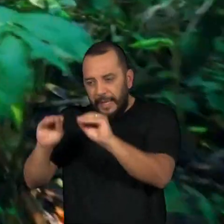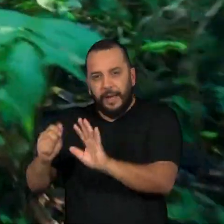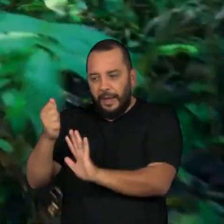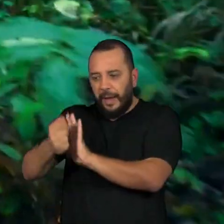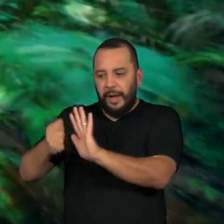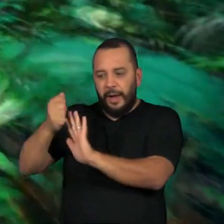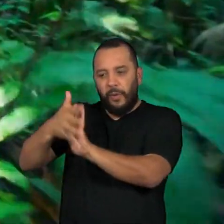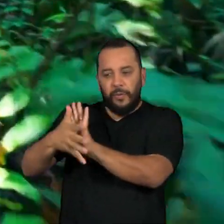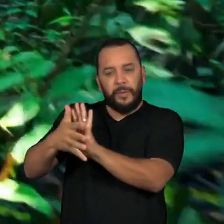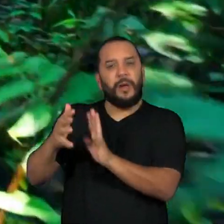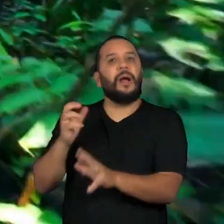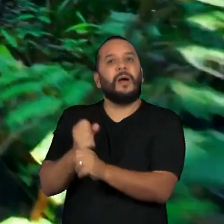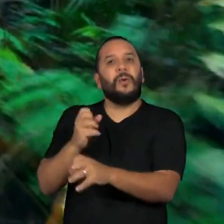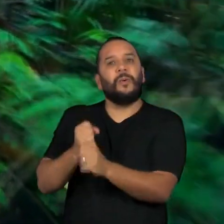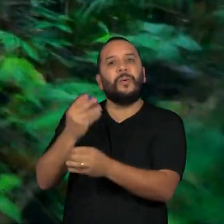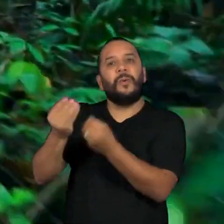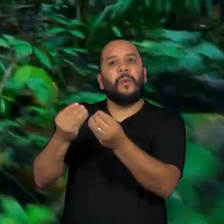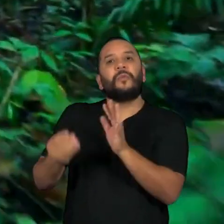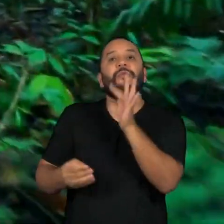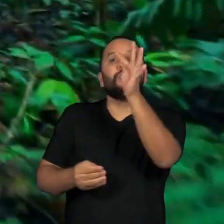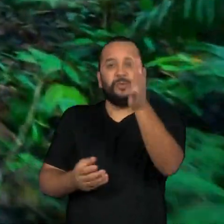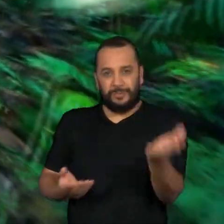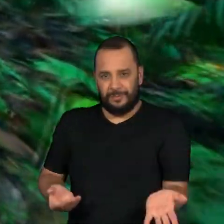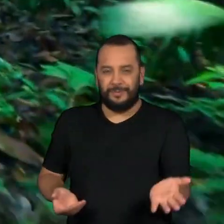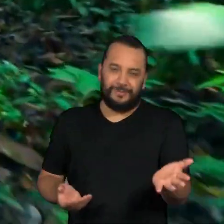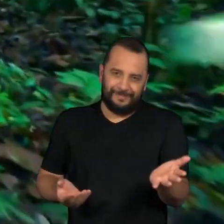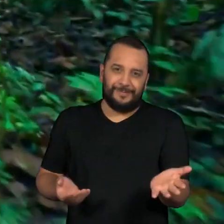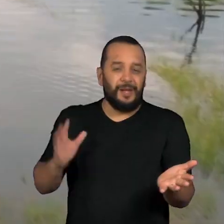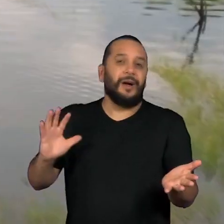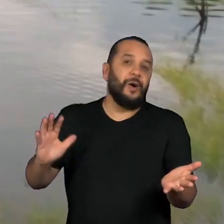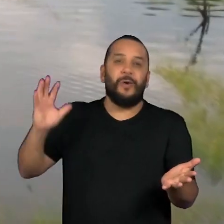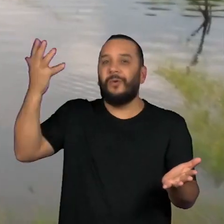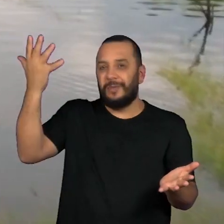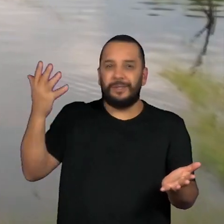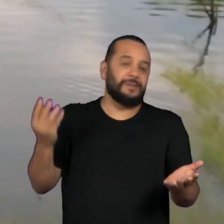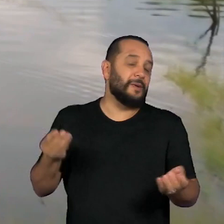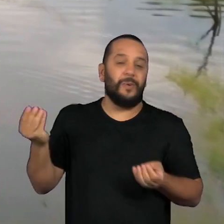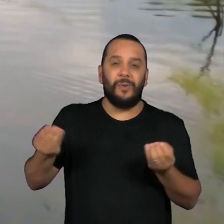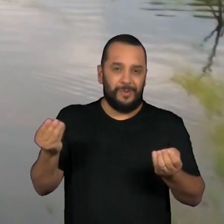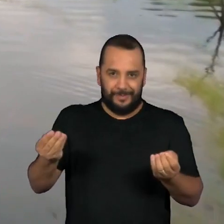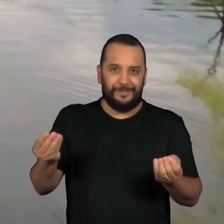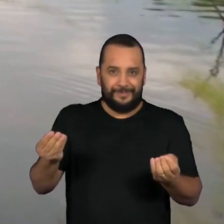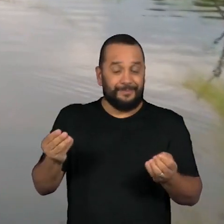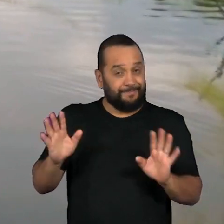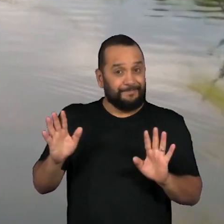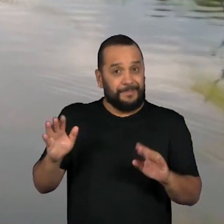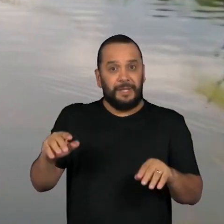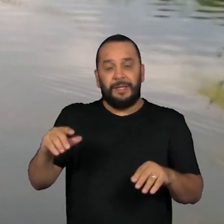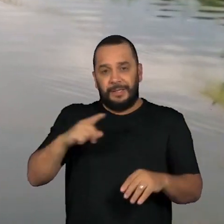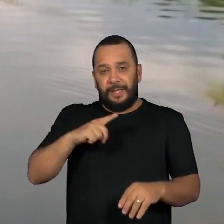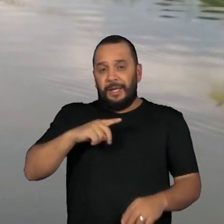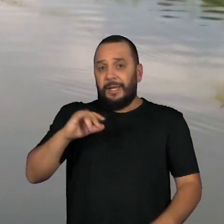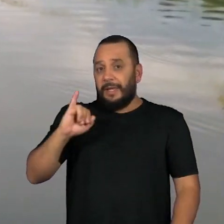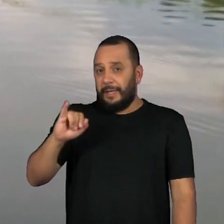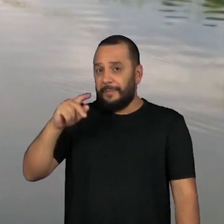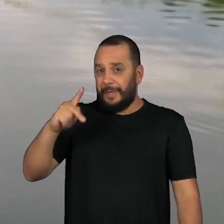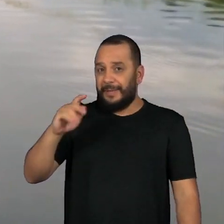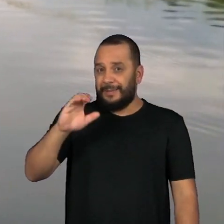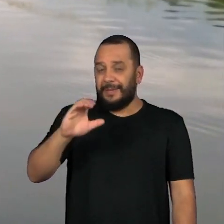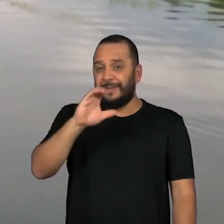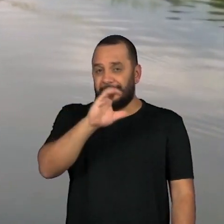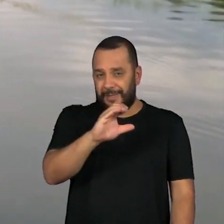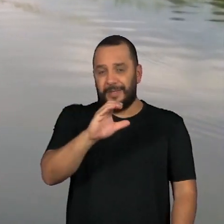Cientistas vêm projetando o que vai acontecer com a Amazônia no futuro, principalmente os integrantes do IPCC, o